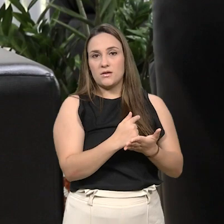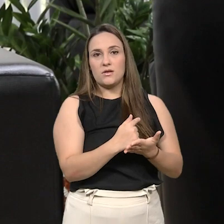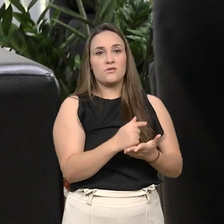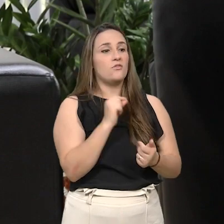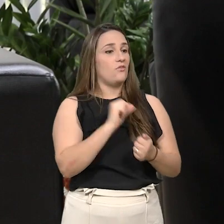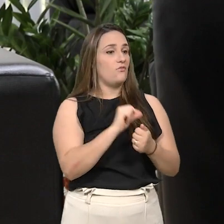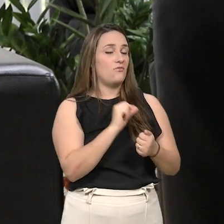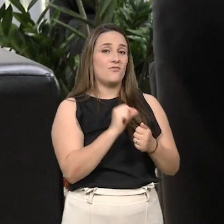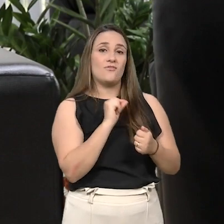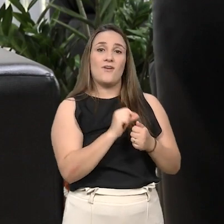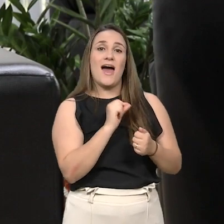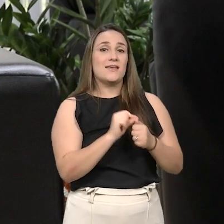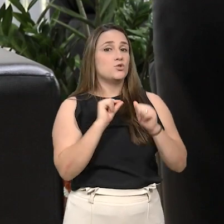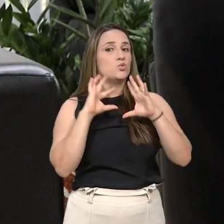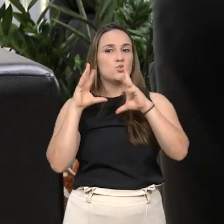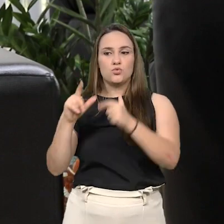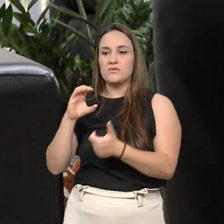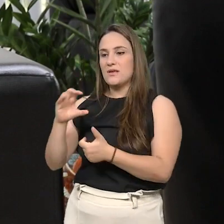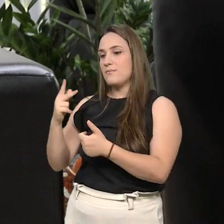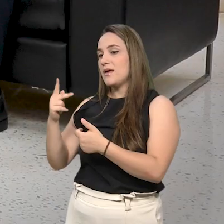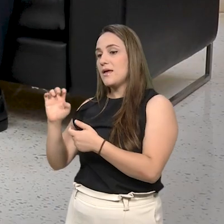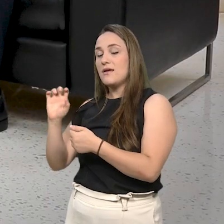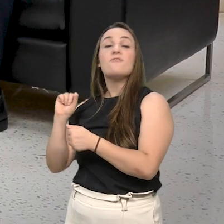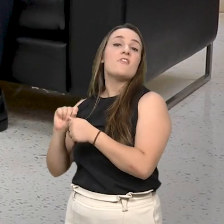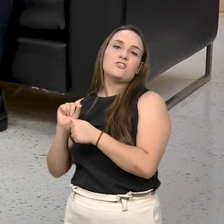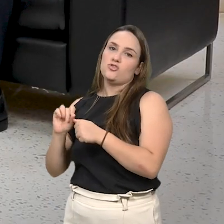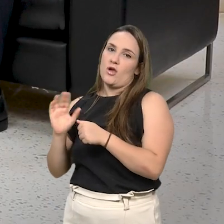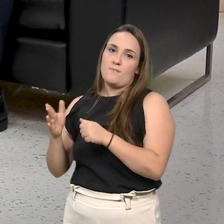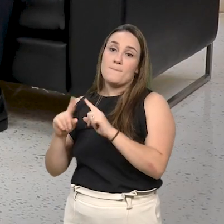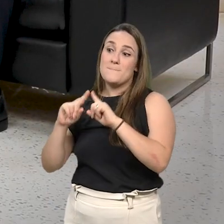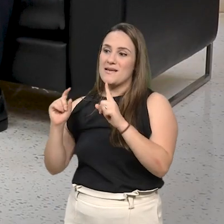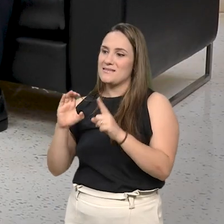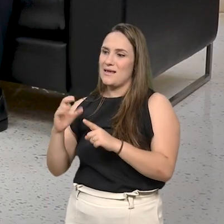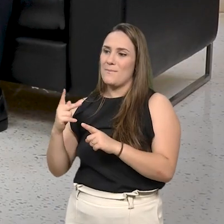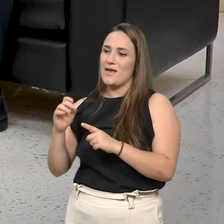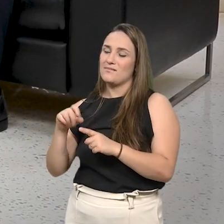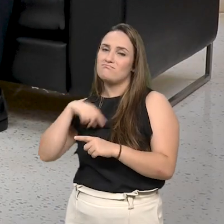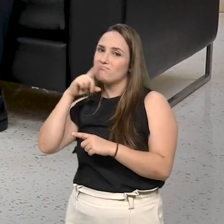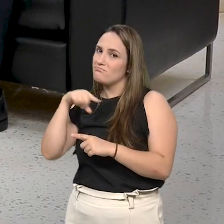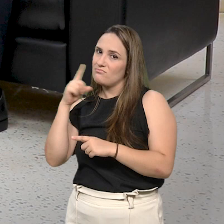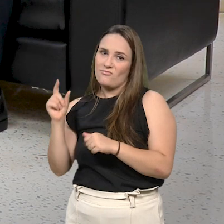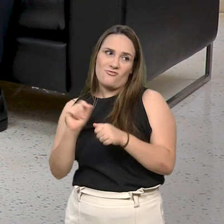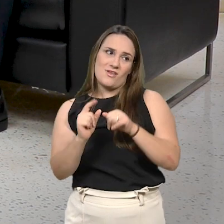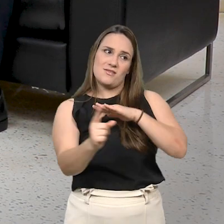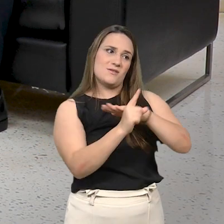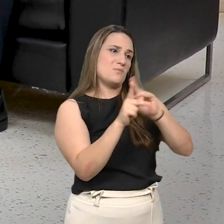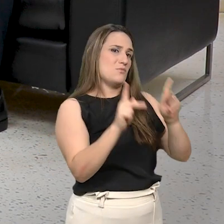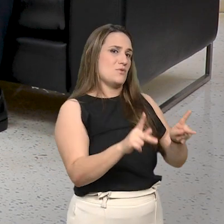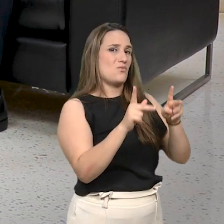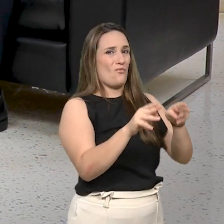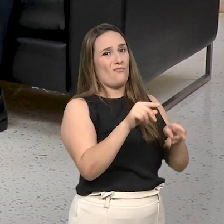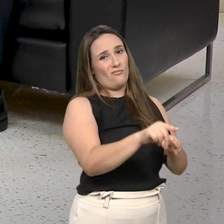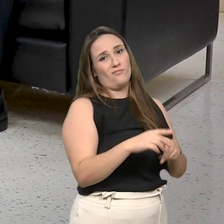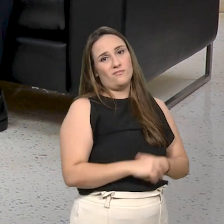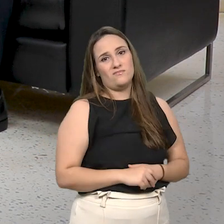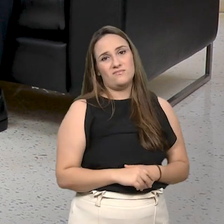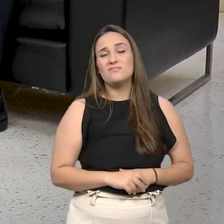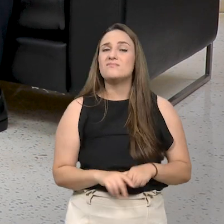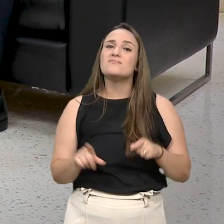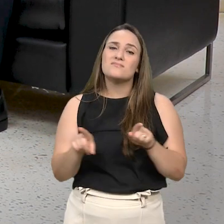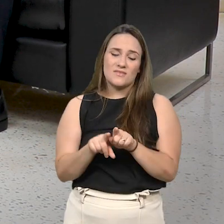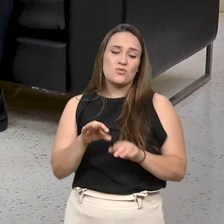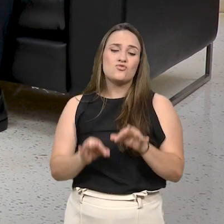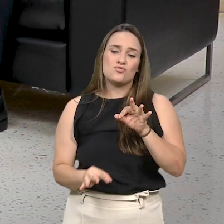faz. A CPE não pode fazer algumas coisas que o cartório faz, mas os cartórios podem fazer tudo que a CPE faz. E mais,